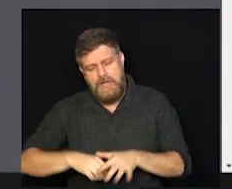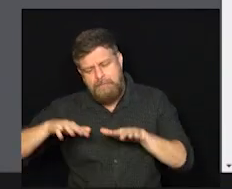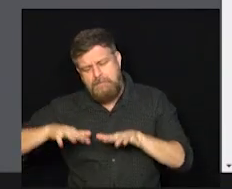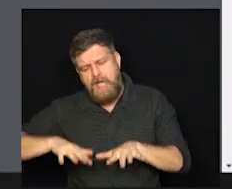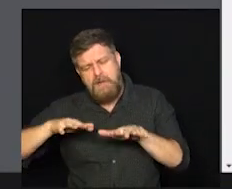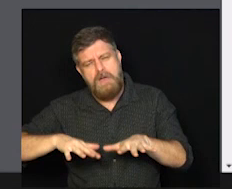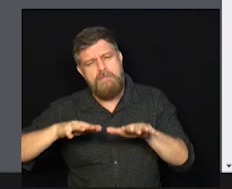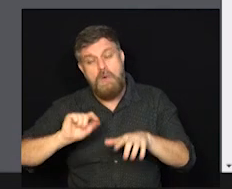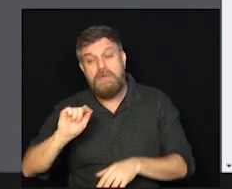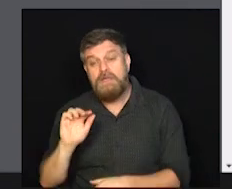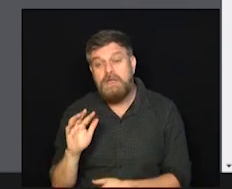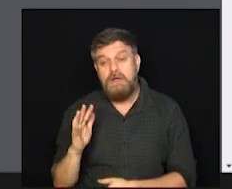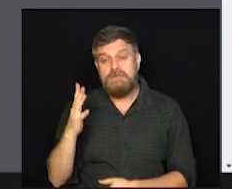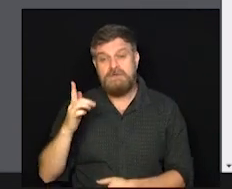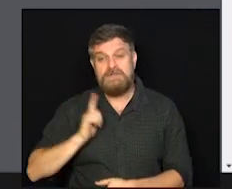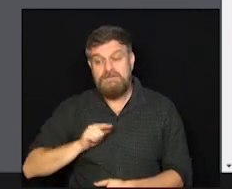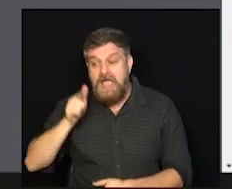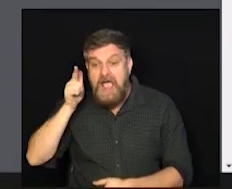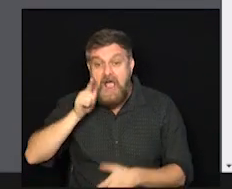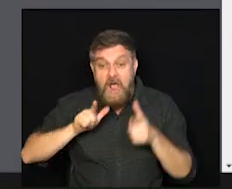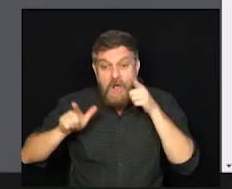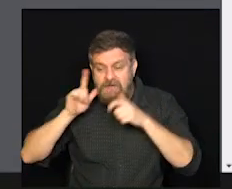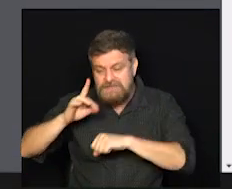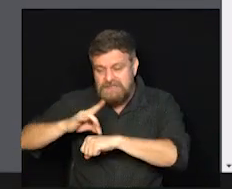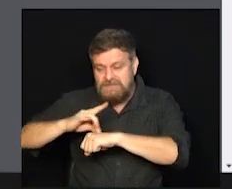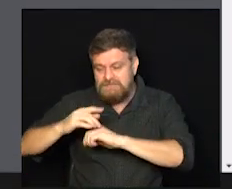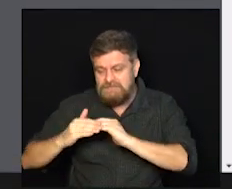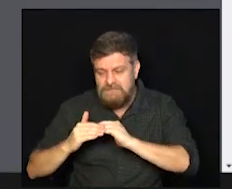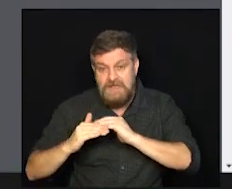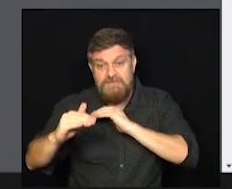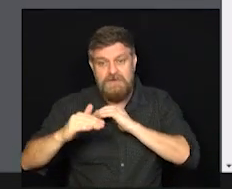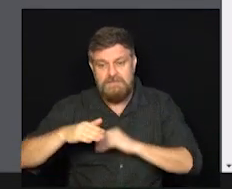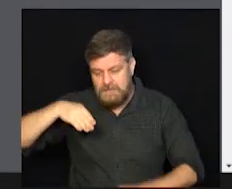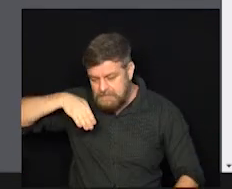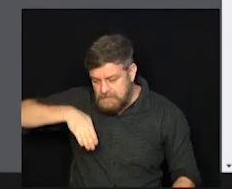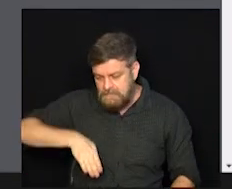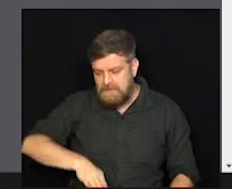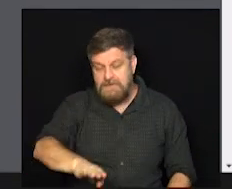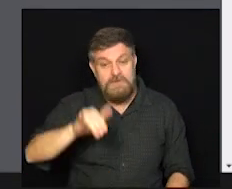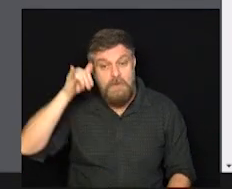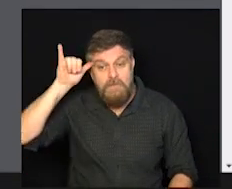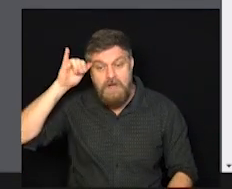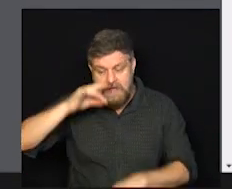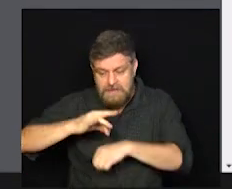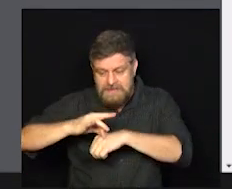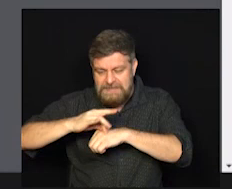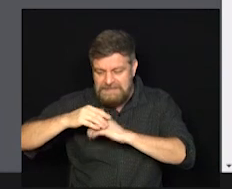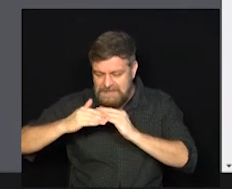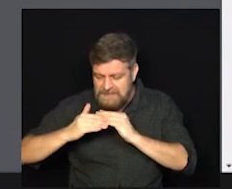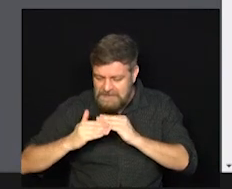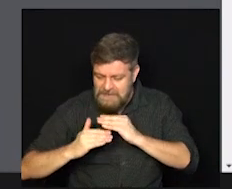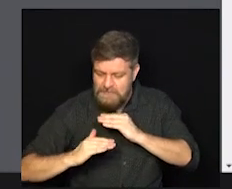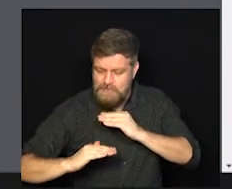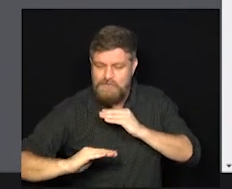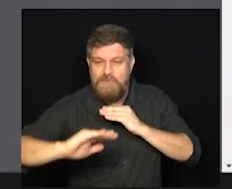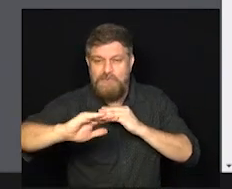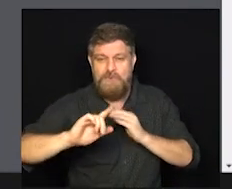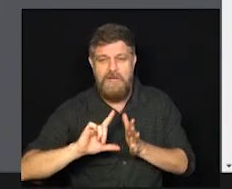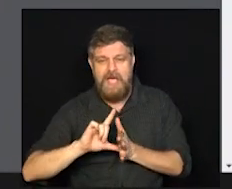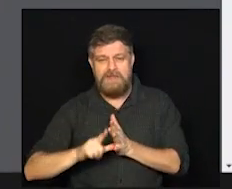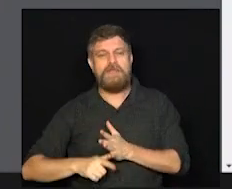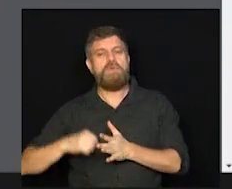então, o asfaltamento da João Boy do Lopes, que não parou por aí, que depois continuou se fazendo mais